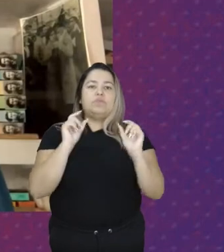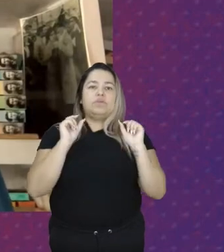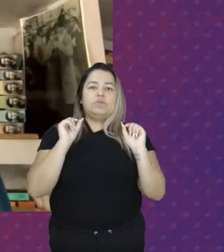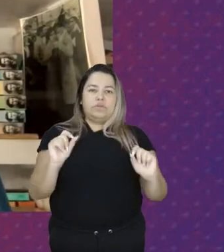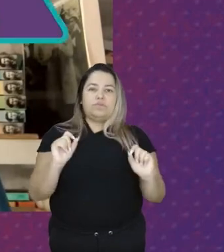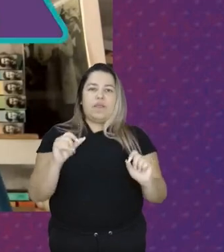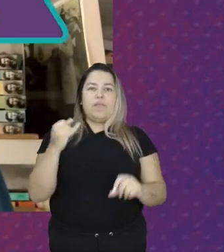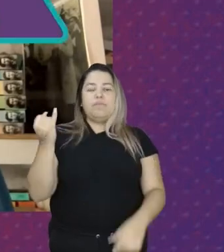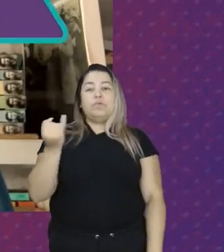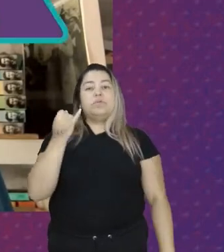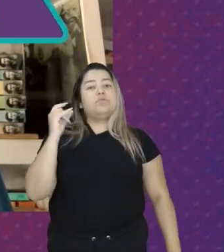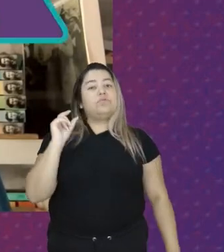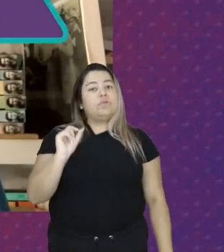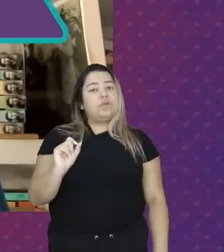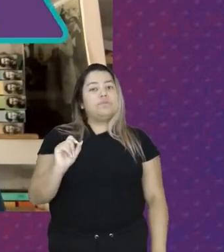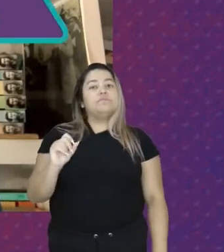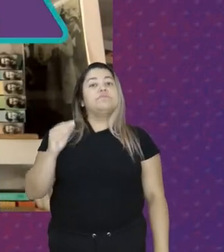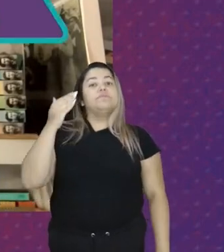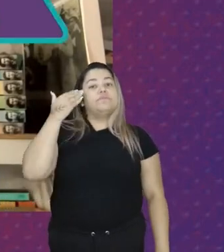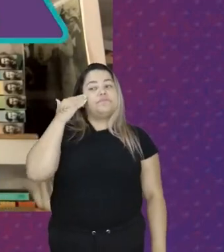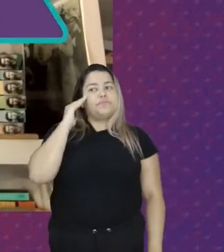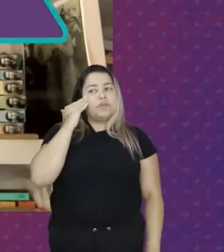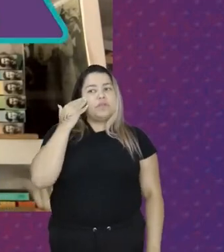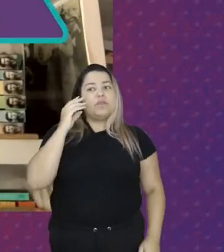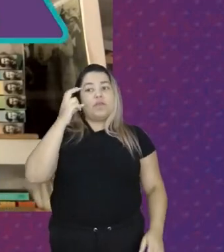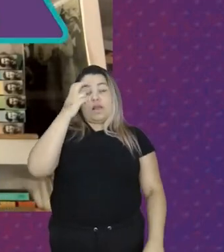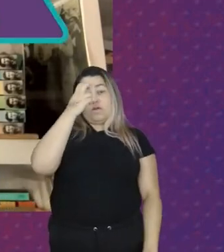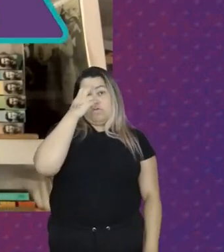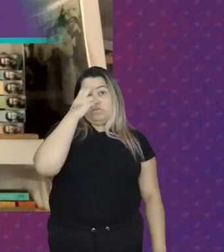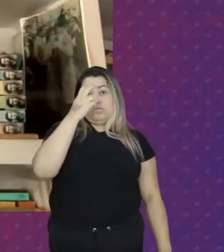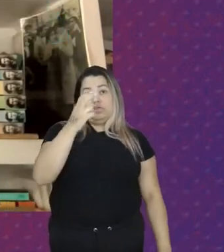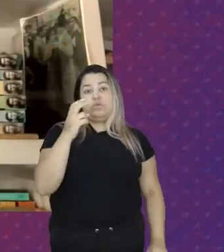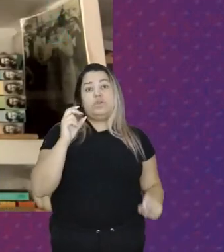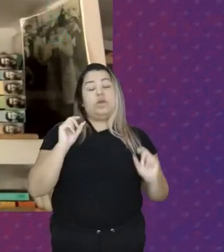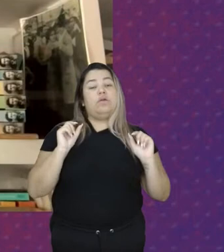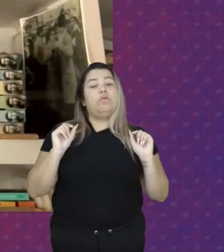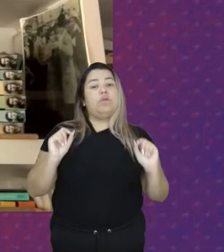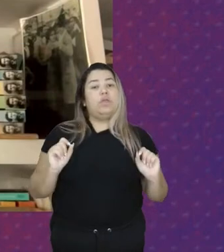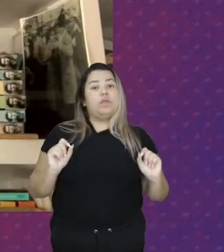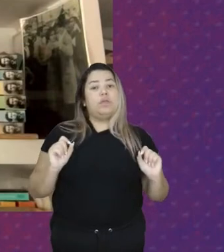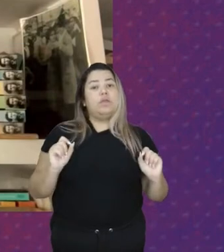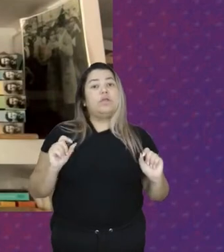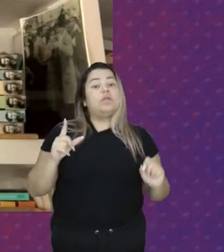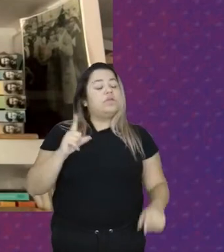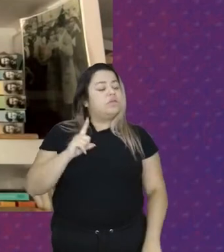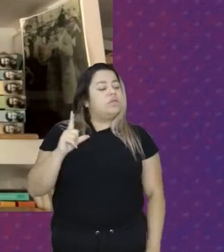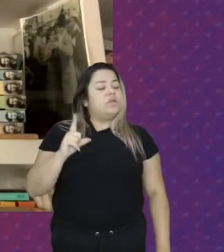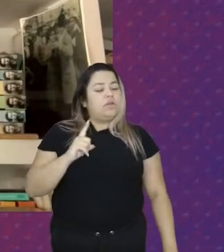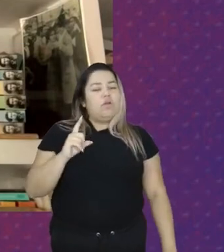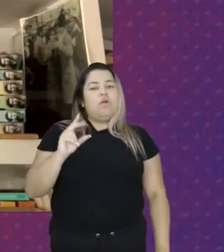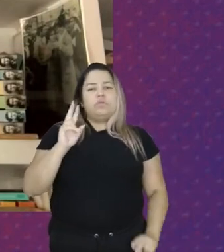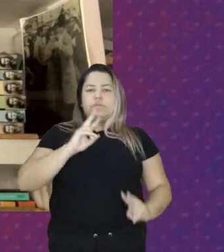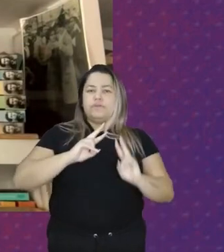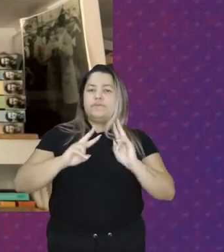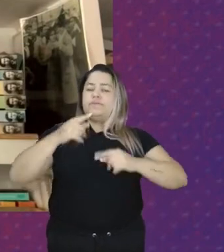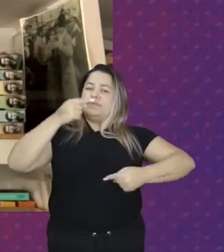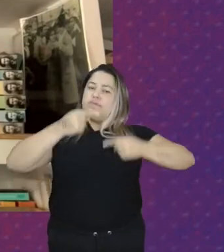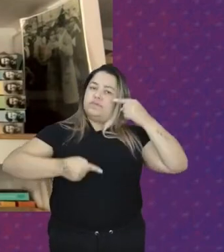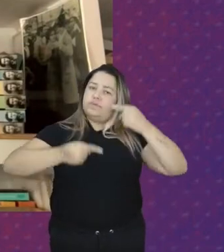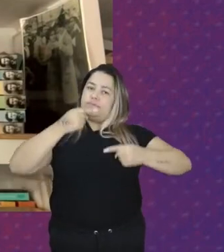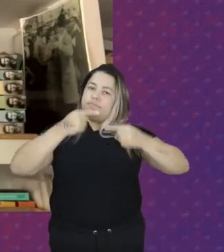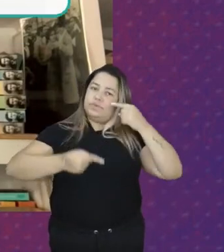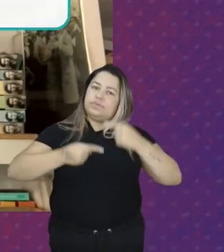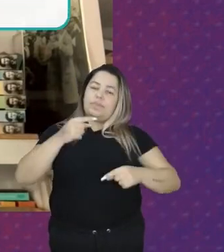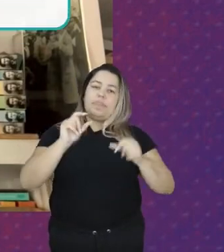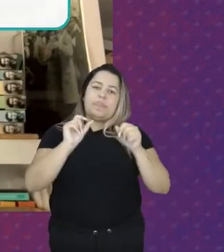é muito importante nós entendermos que a cultura ela tem muito a ver com a discussão da realização